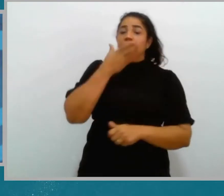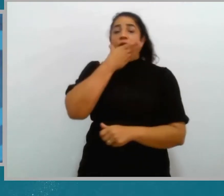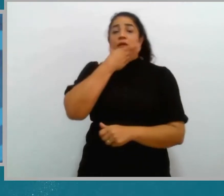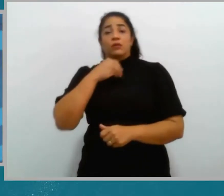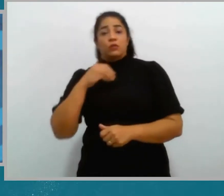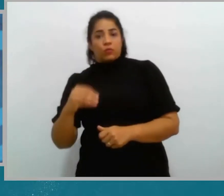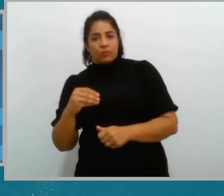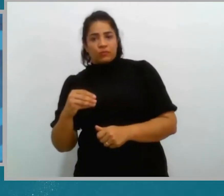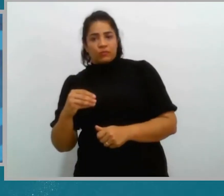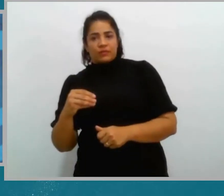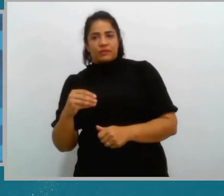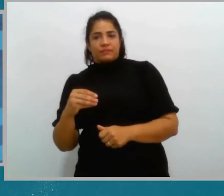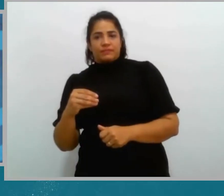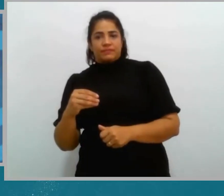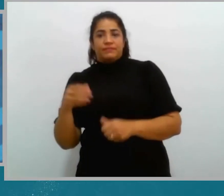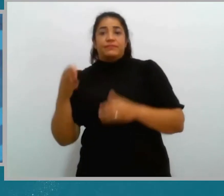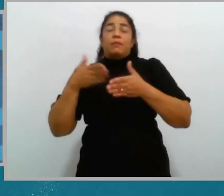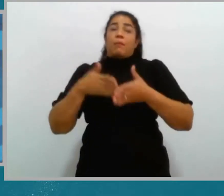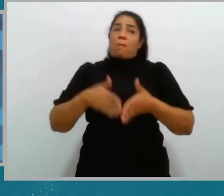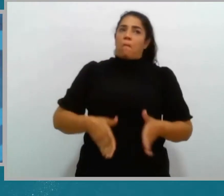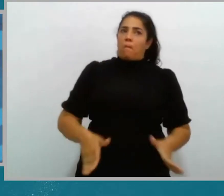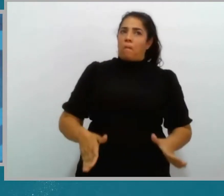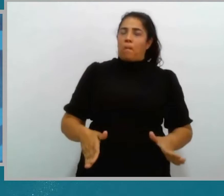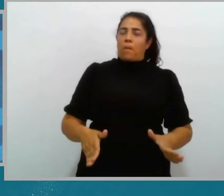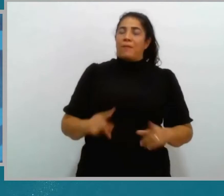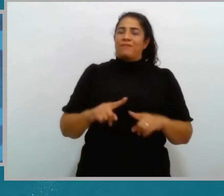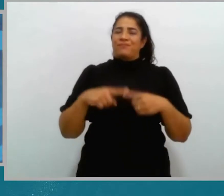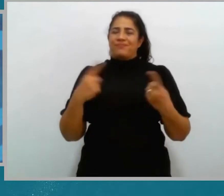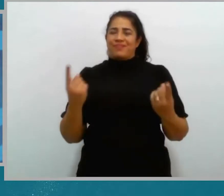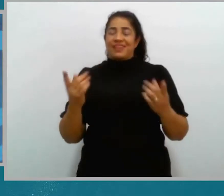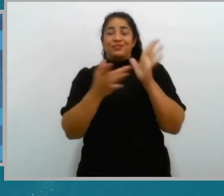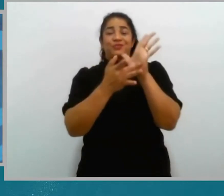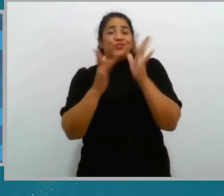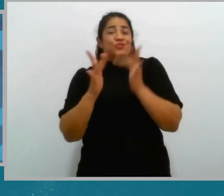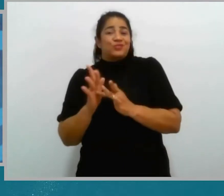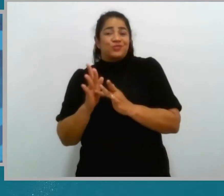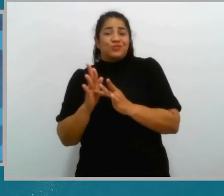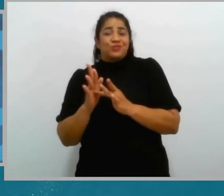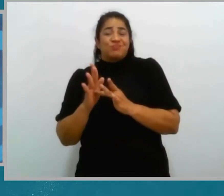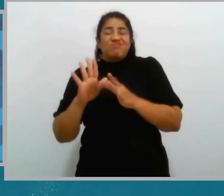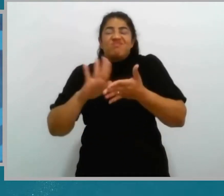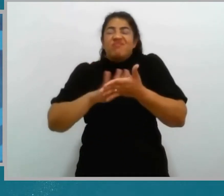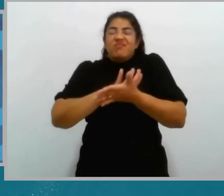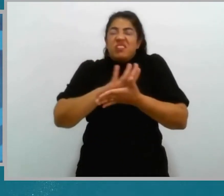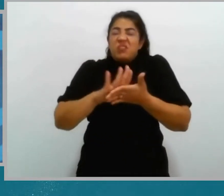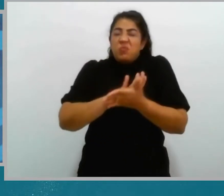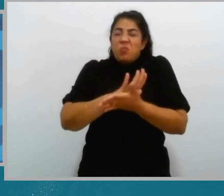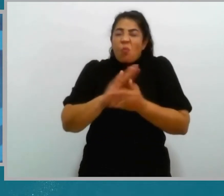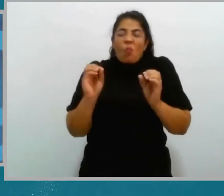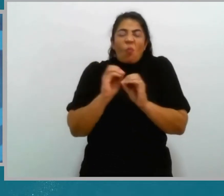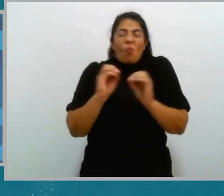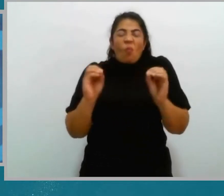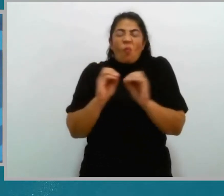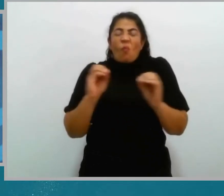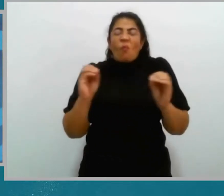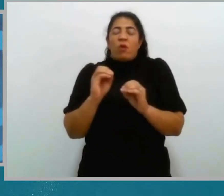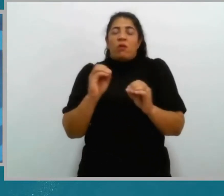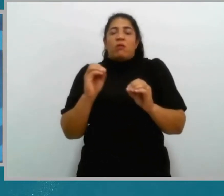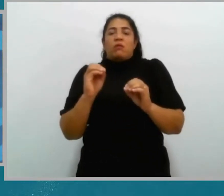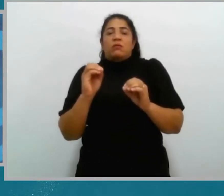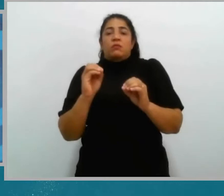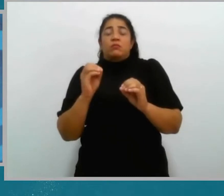Então não houve participação de nenhum ato pecaminoso, não